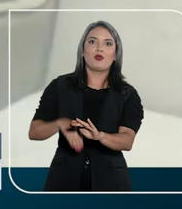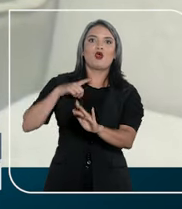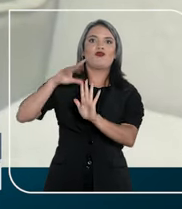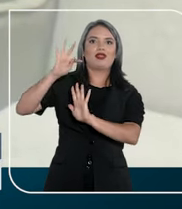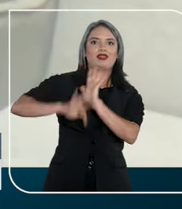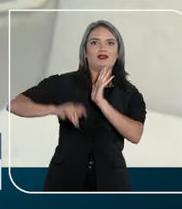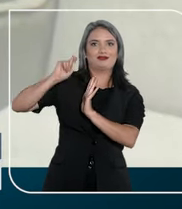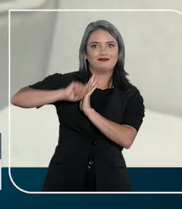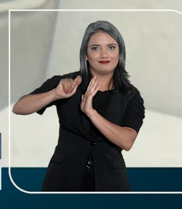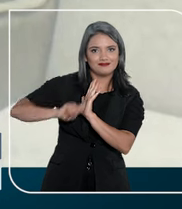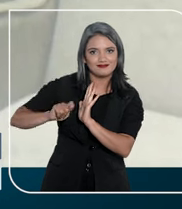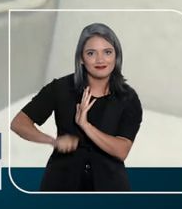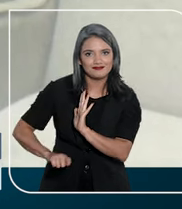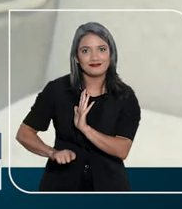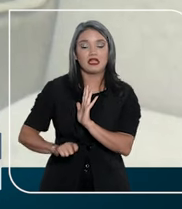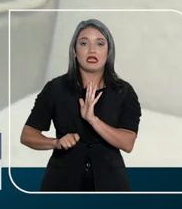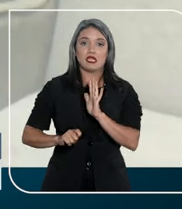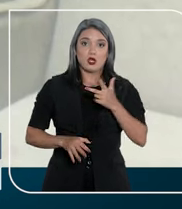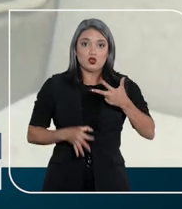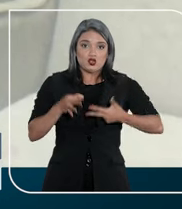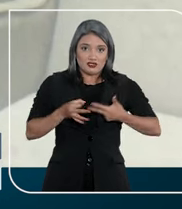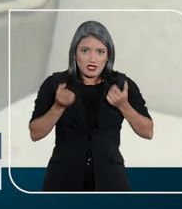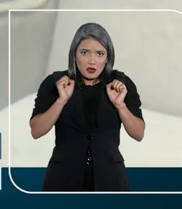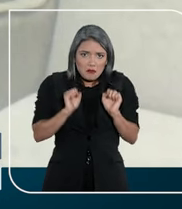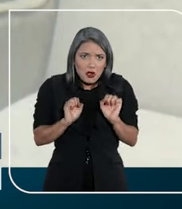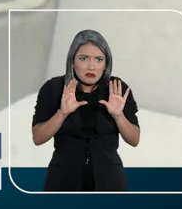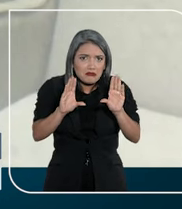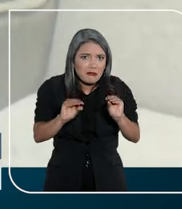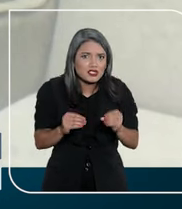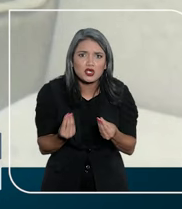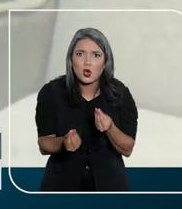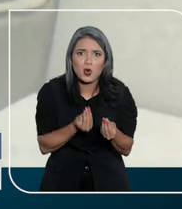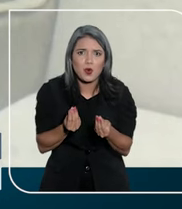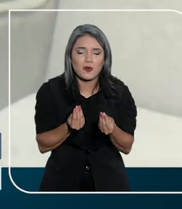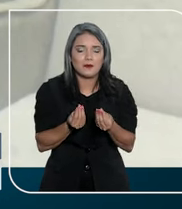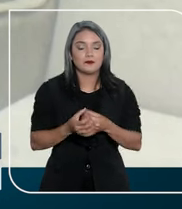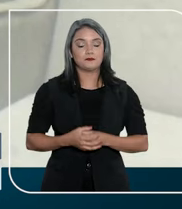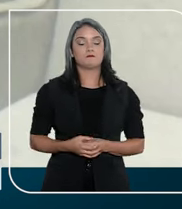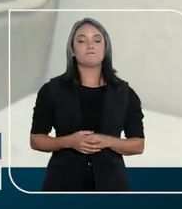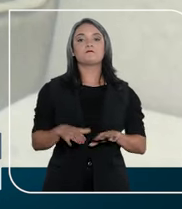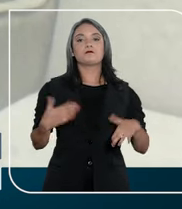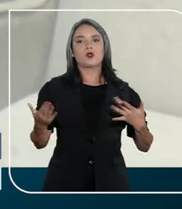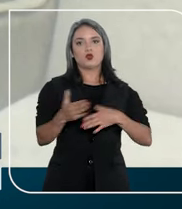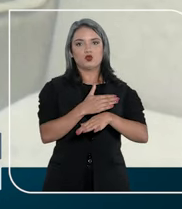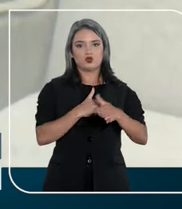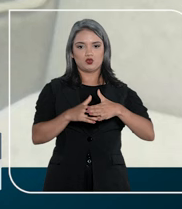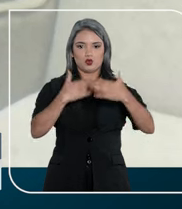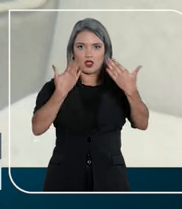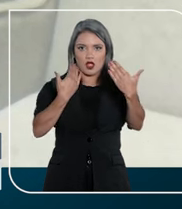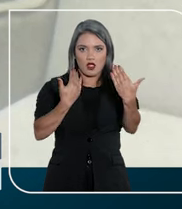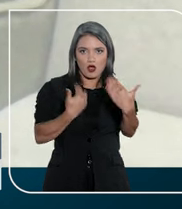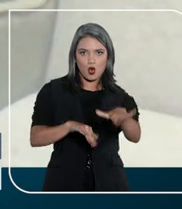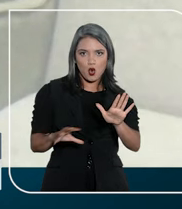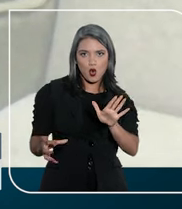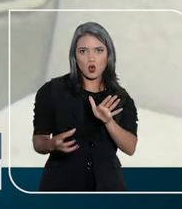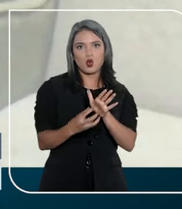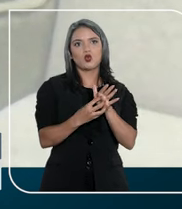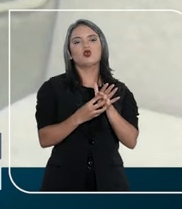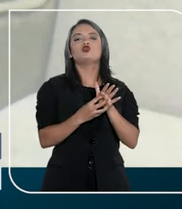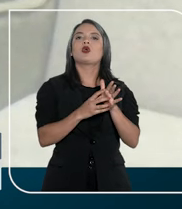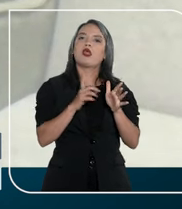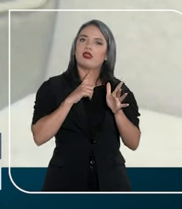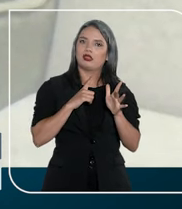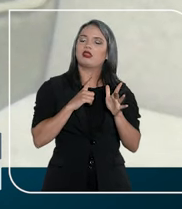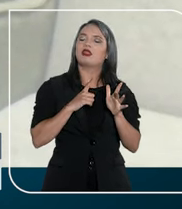Primeiramente, a gente tem que firmar o entendimento de que todos os atos do concurso público estão sujeitos a controle, inclusive controle